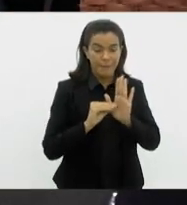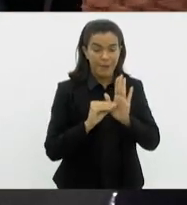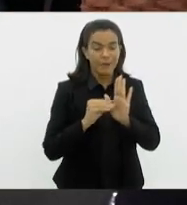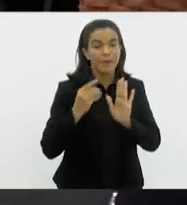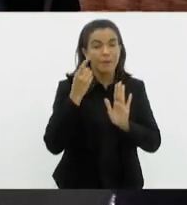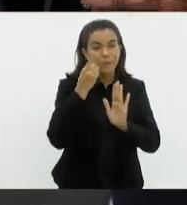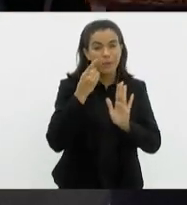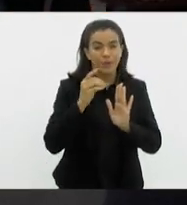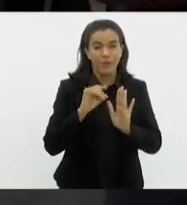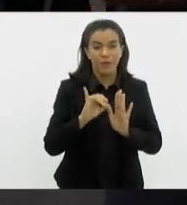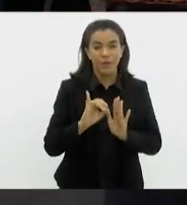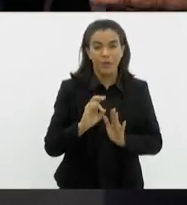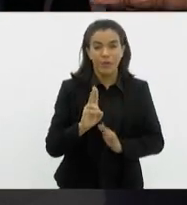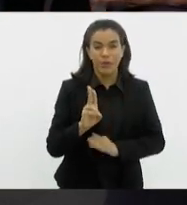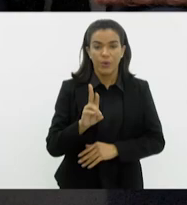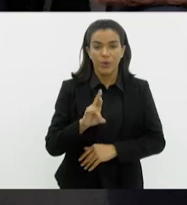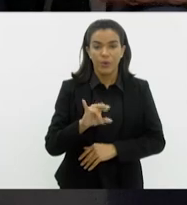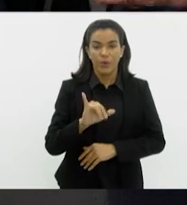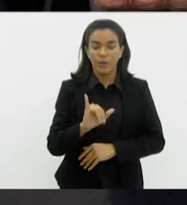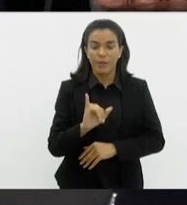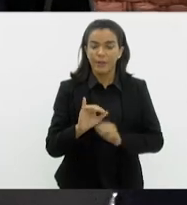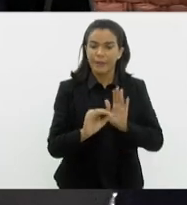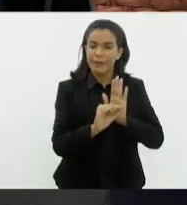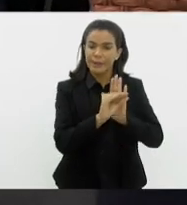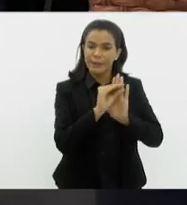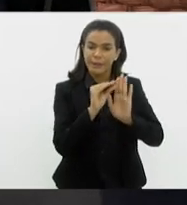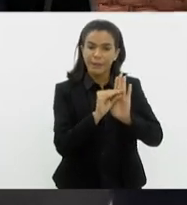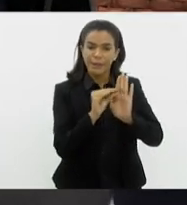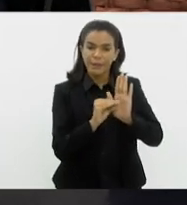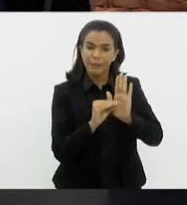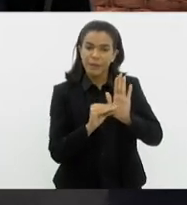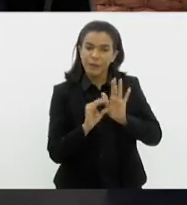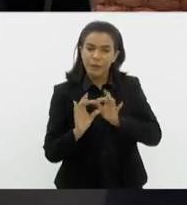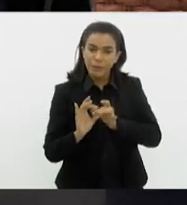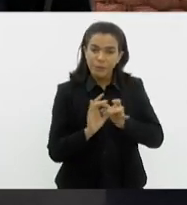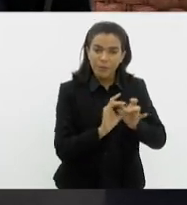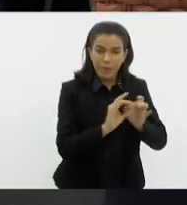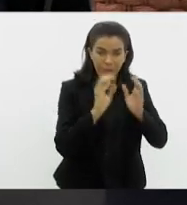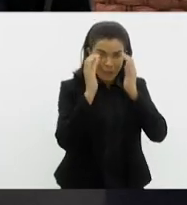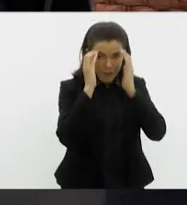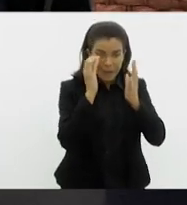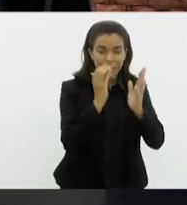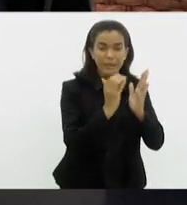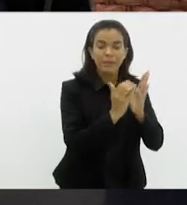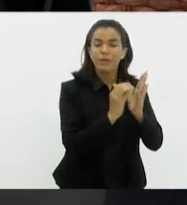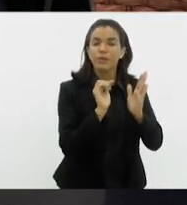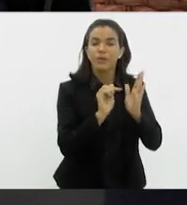Yuri, e são emendas que vão no sentido do respeito à política